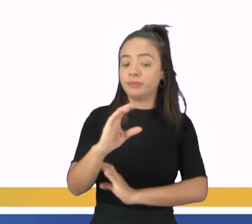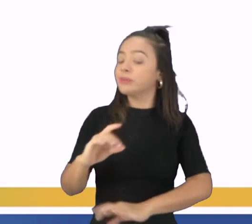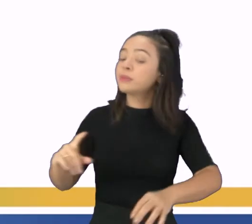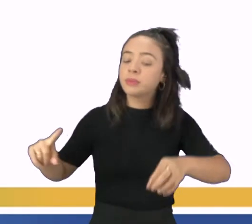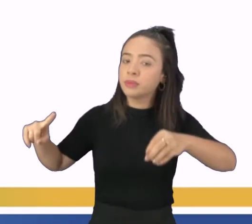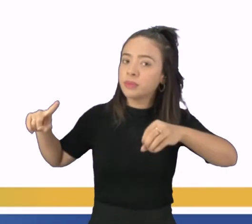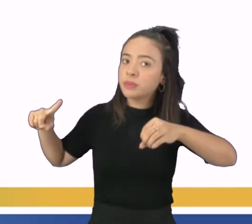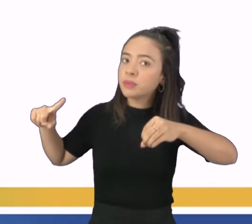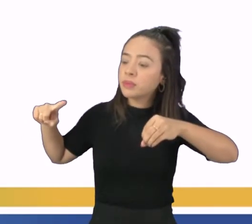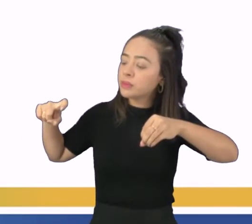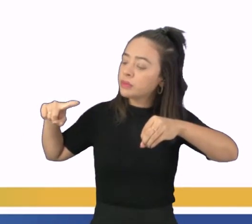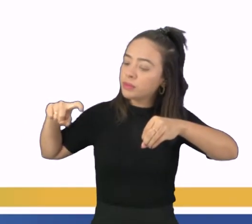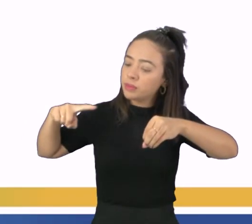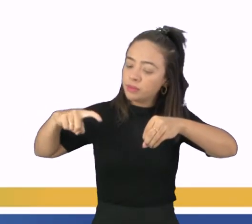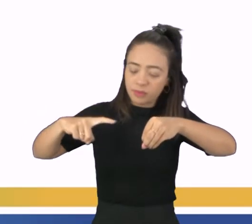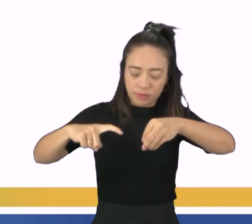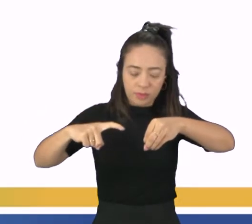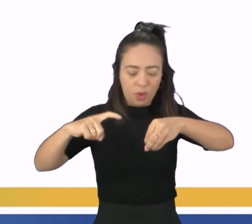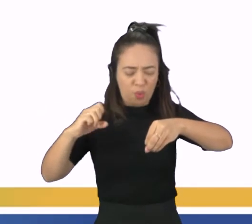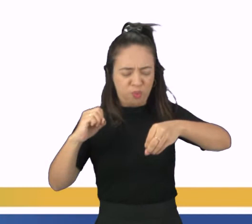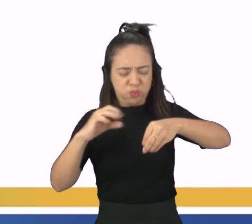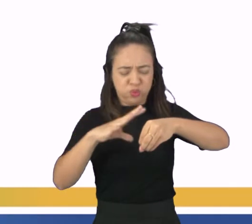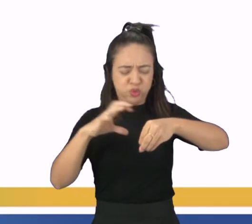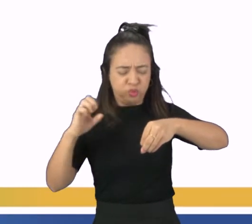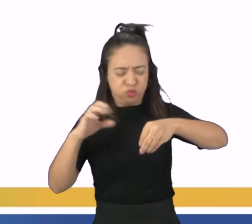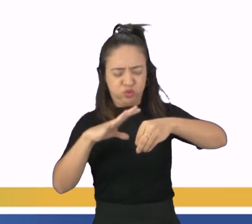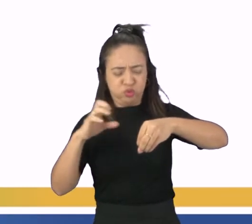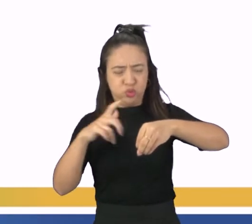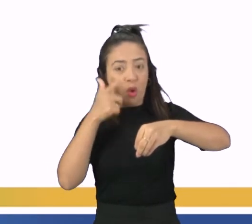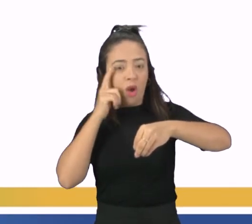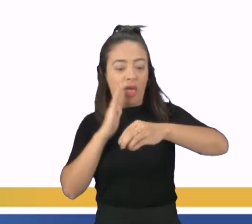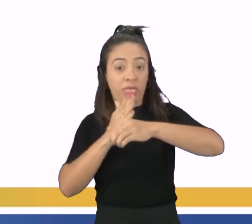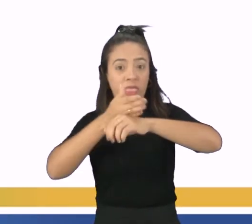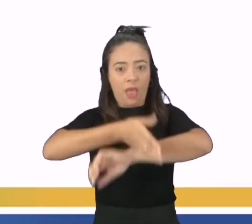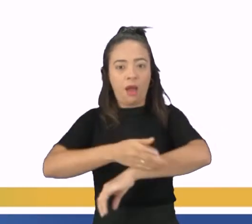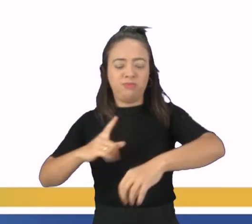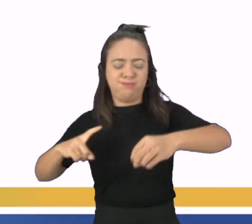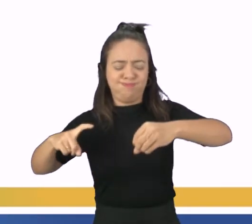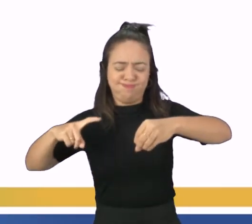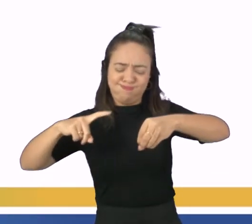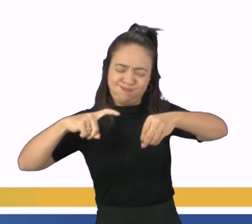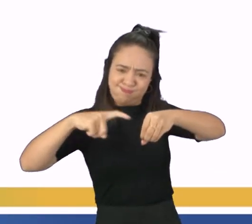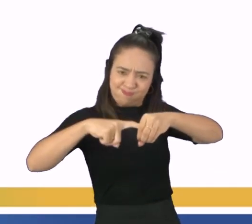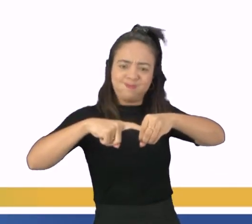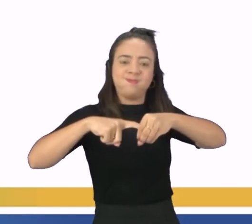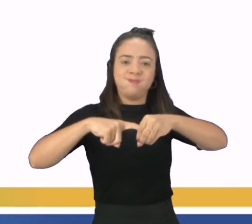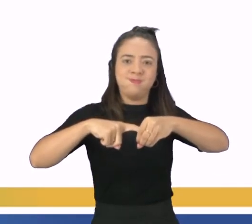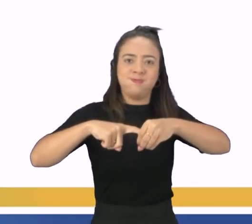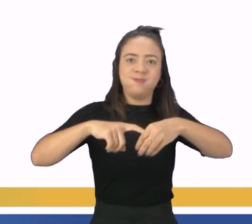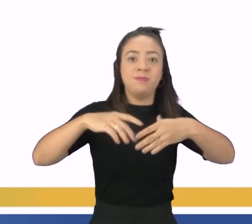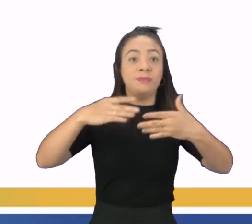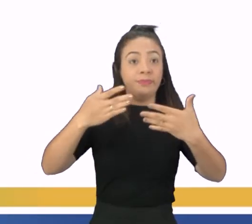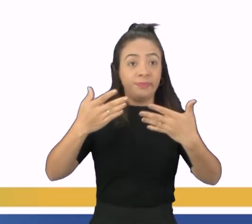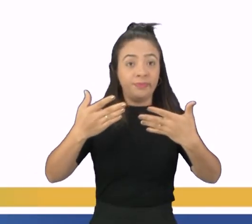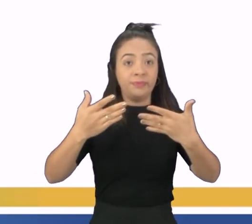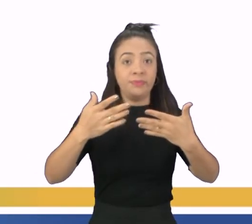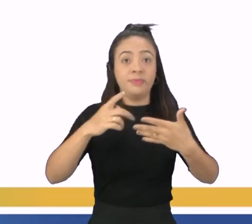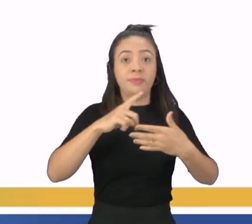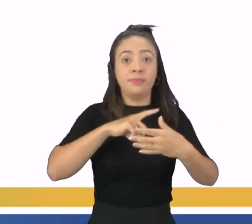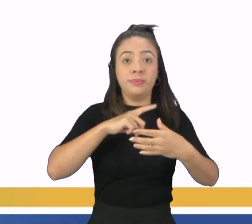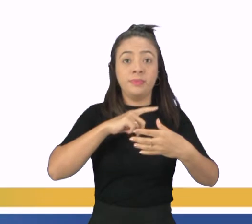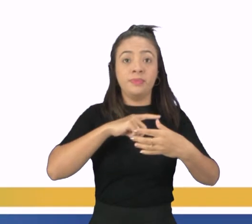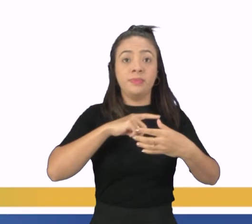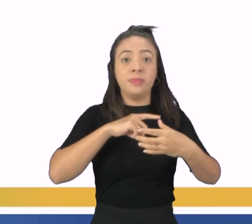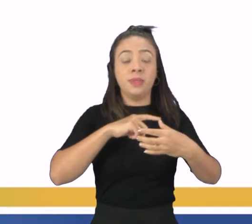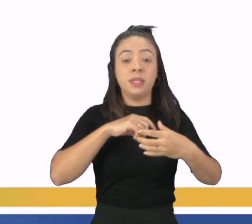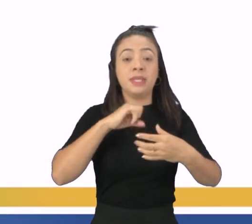O espermatozoide lança enzimas que ajudam na penetração do ovócito, tá? Então, ele tem ali no acrossomo, né, naquela partezinha